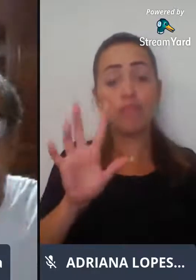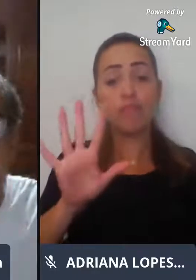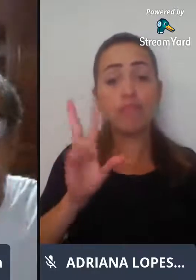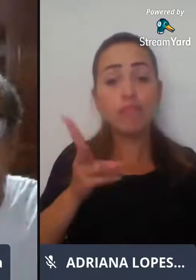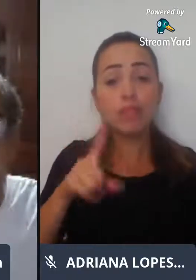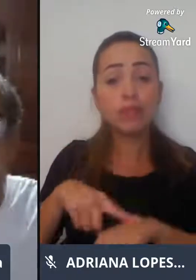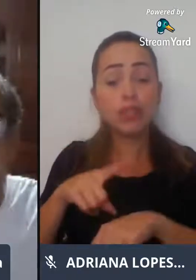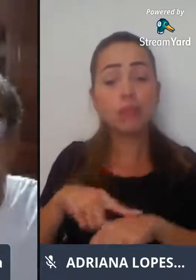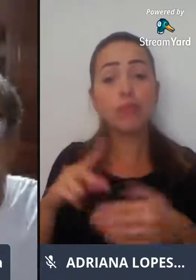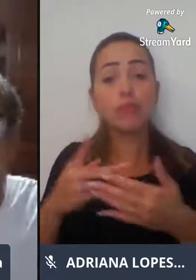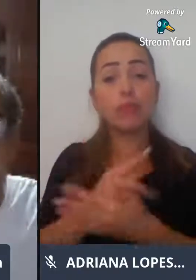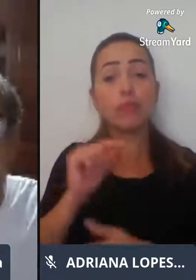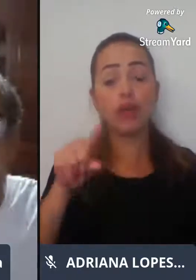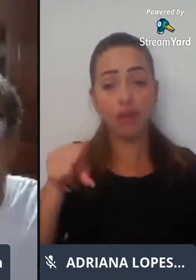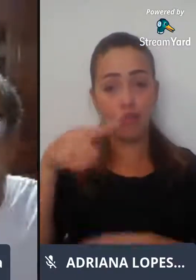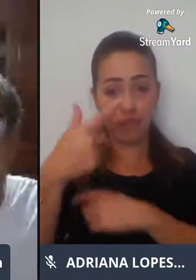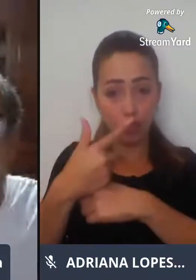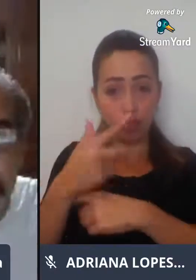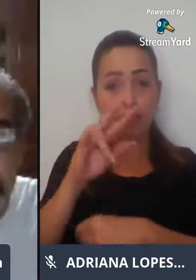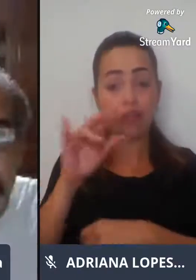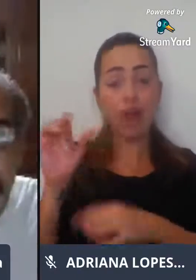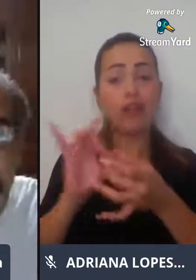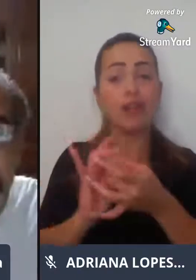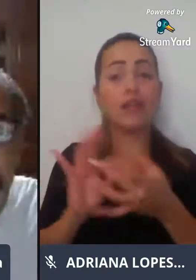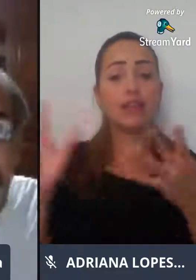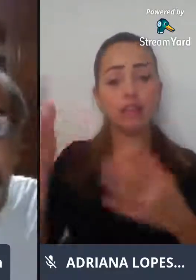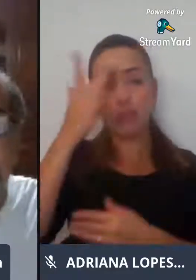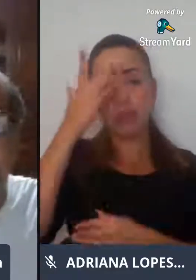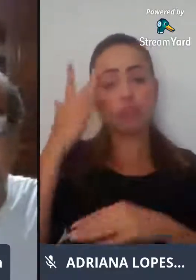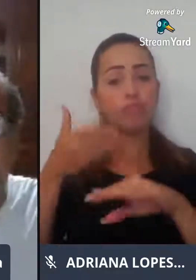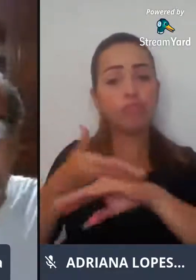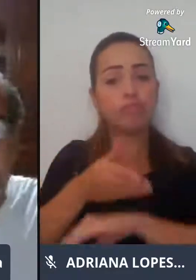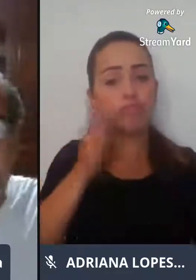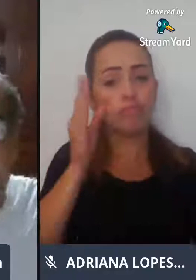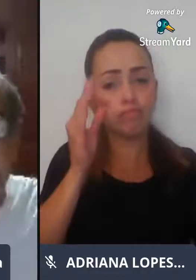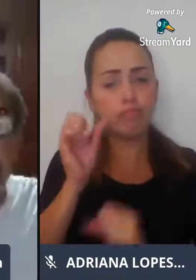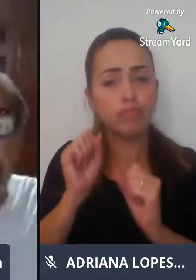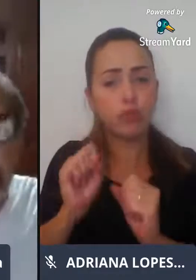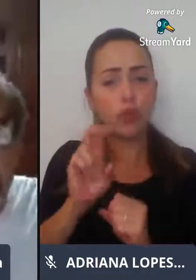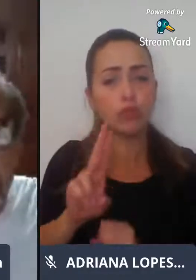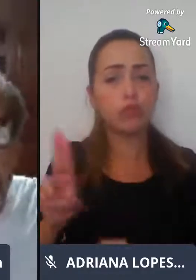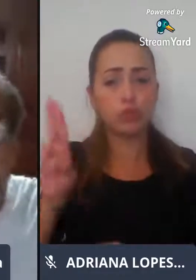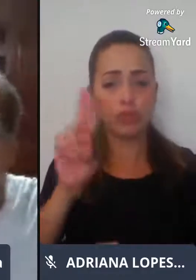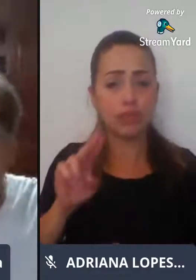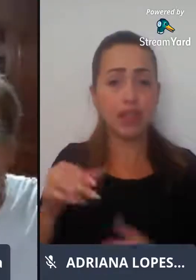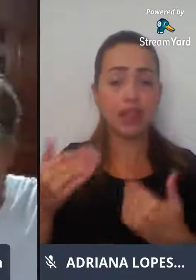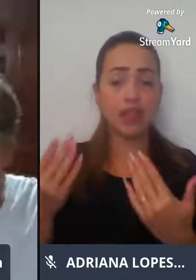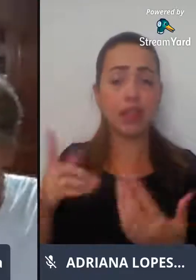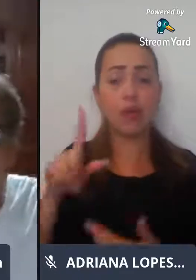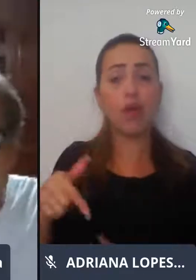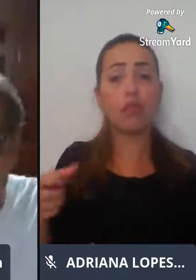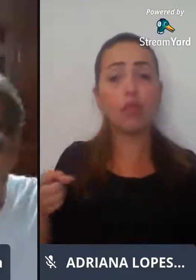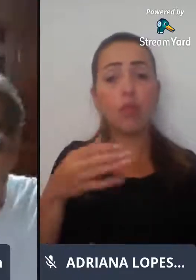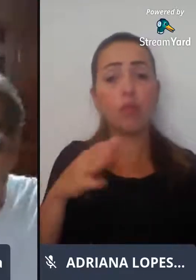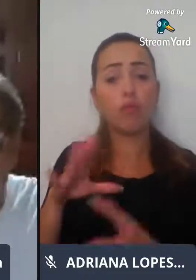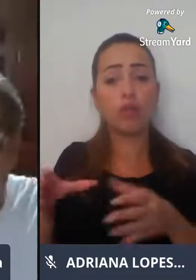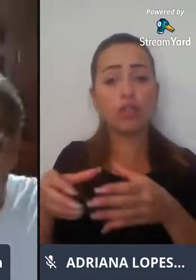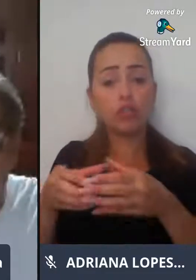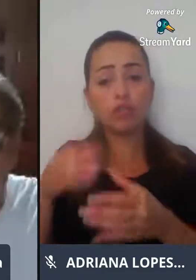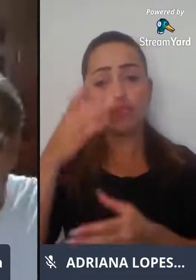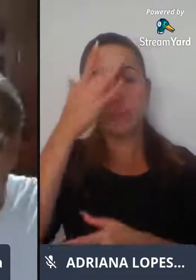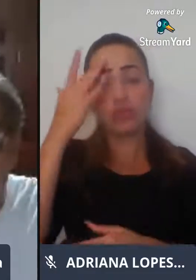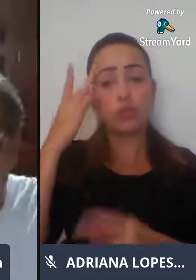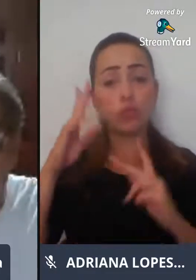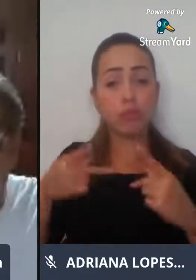esse vídeo daqui a pouco fica disponível. Então, ele vira um artefato de um novo coletivo de seres humanos